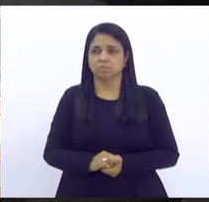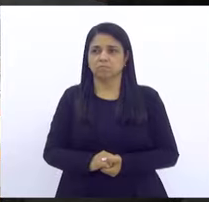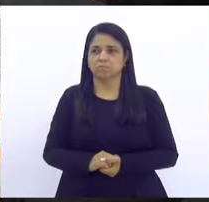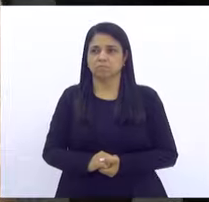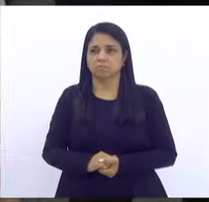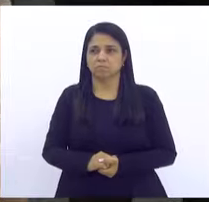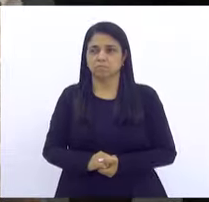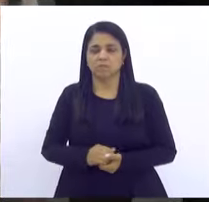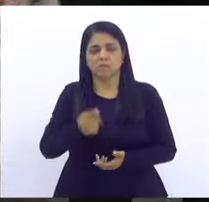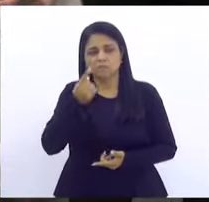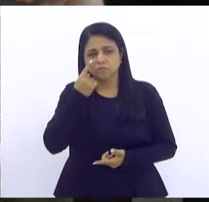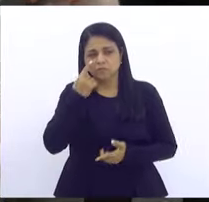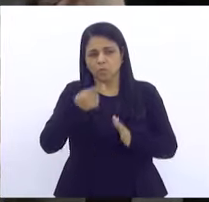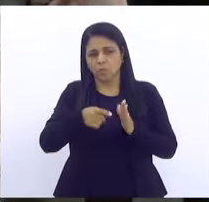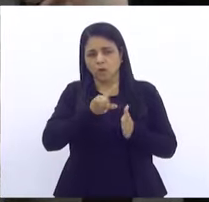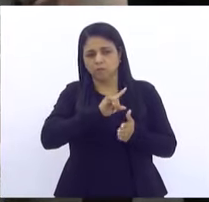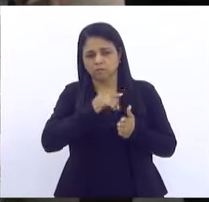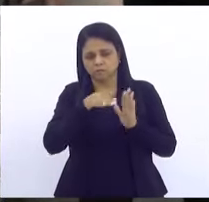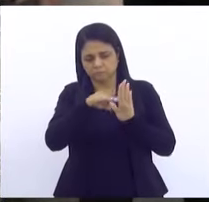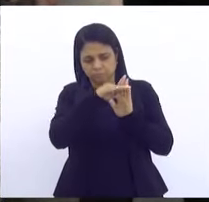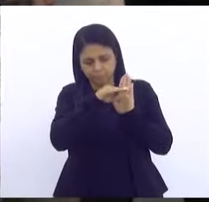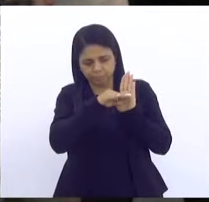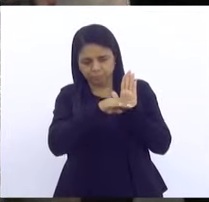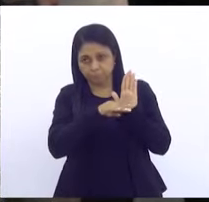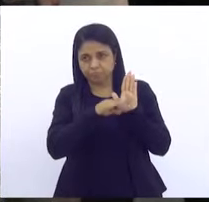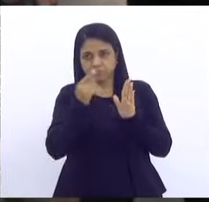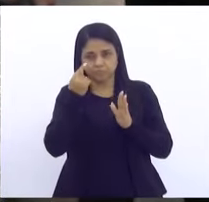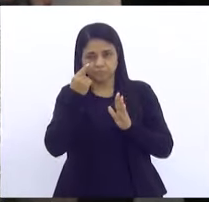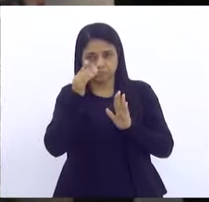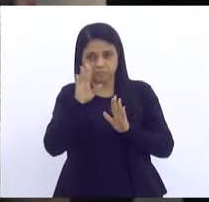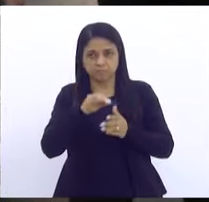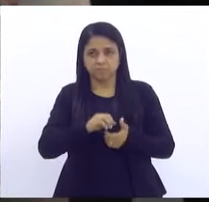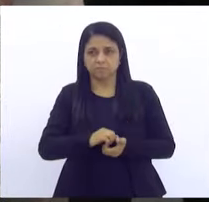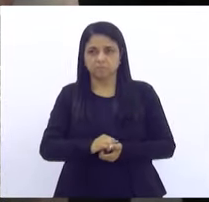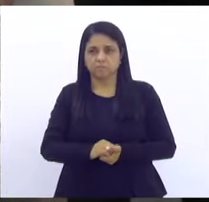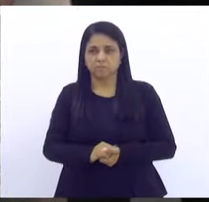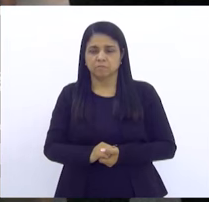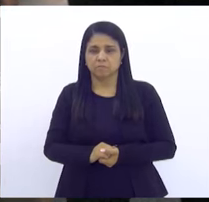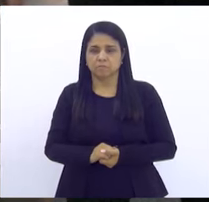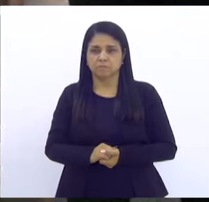Deixa eu ver o anterior. Deixa eu ver o anterior.